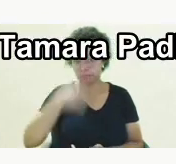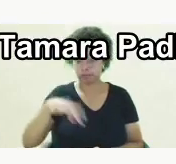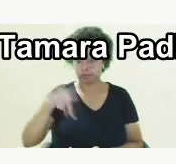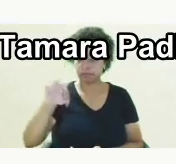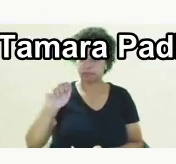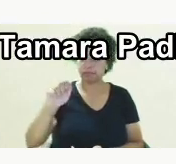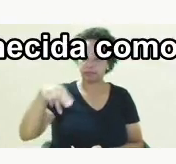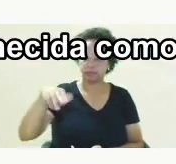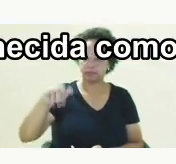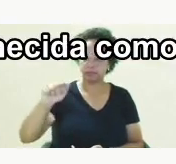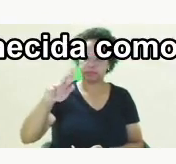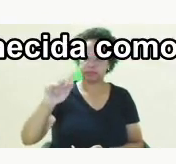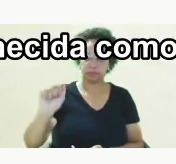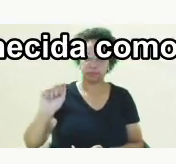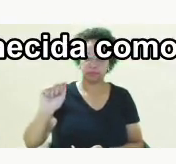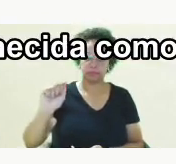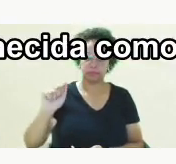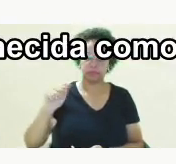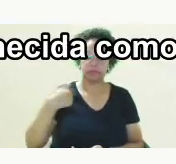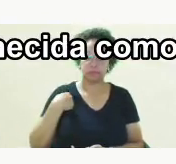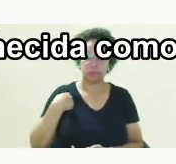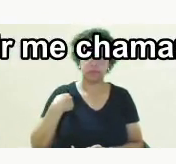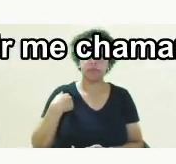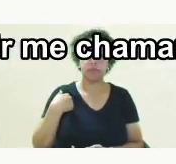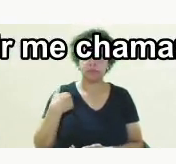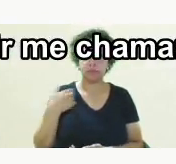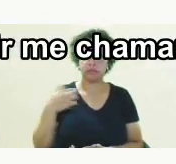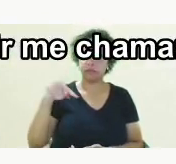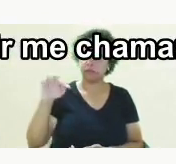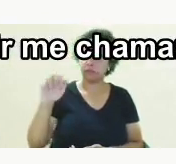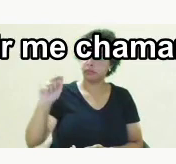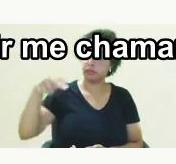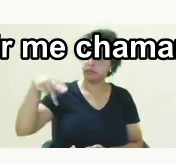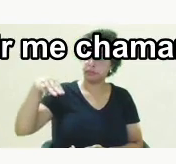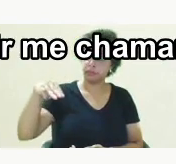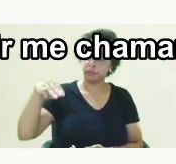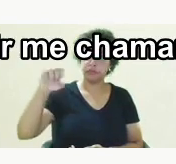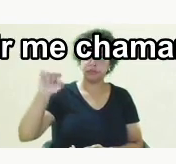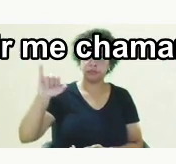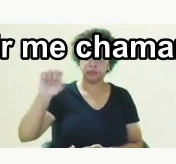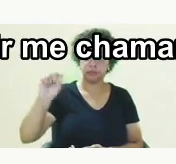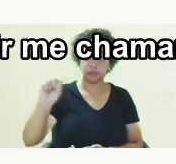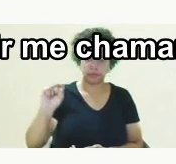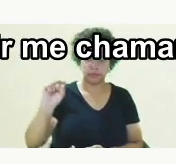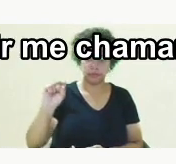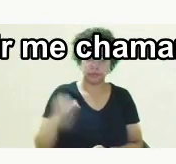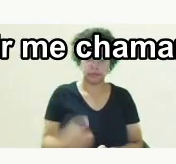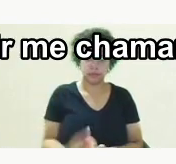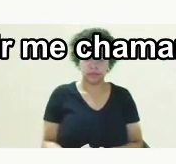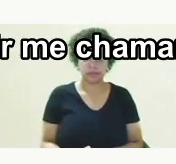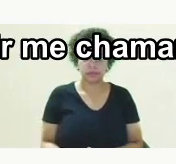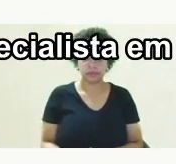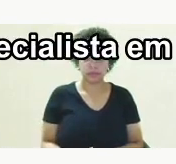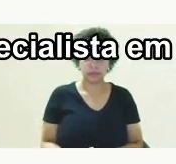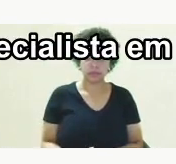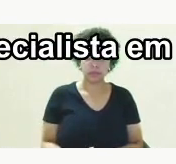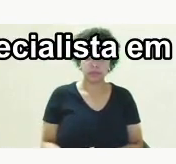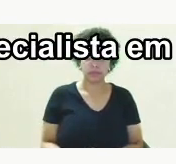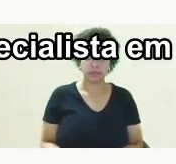a Tamara Padilha, também conhecida como Thames, né? Que vocês vão ouvir a me chamando aqui hoje.